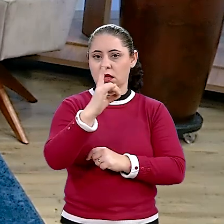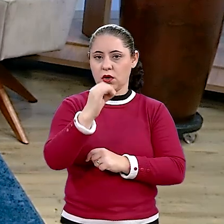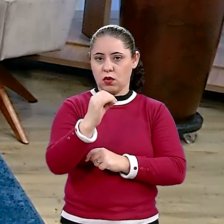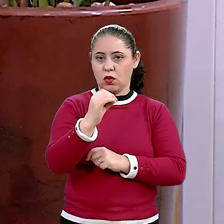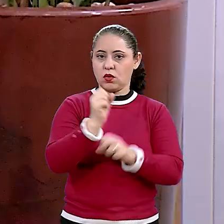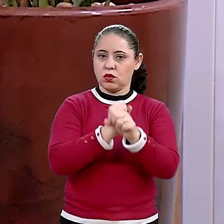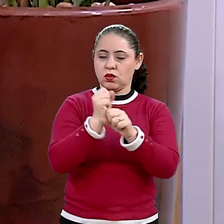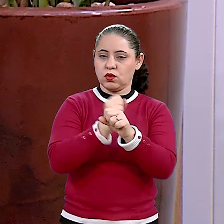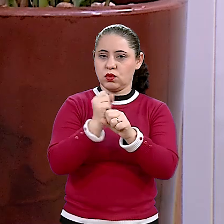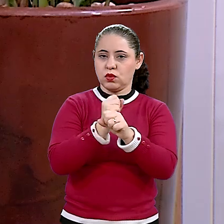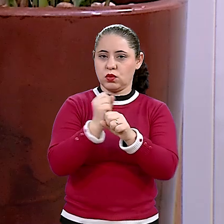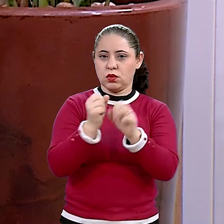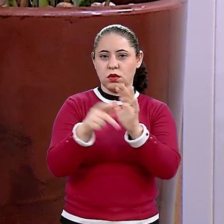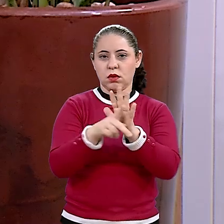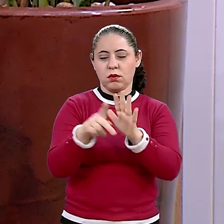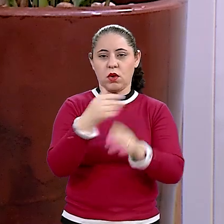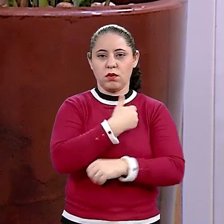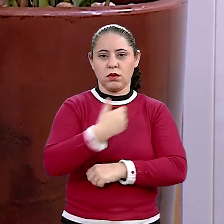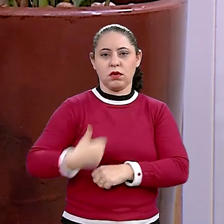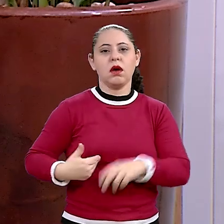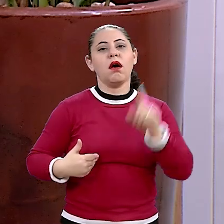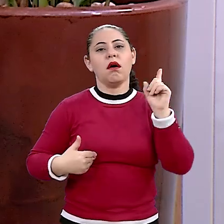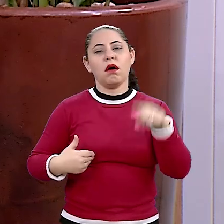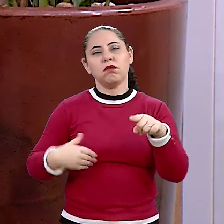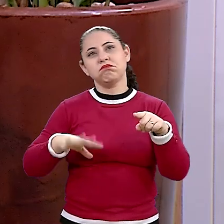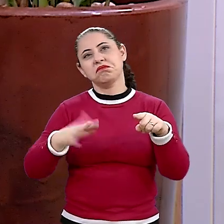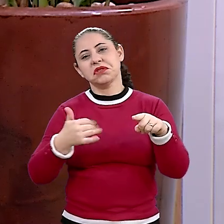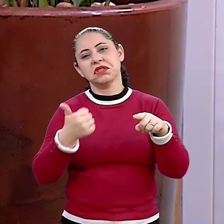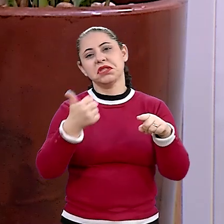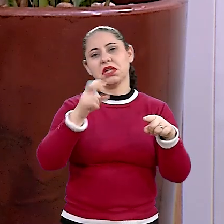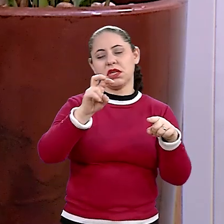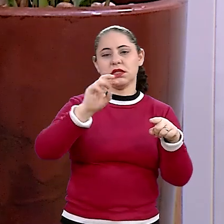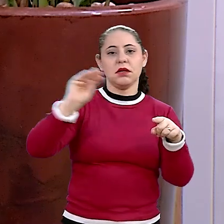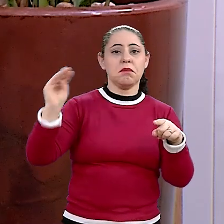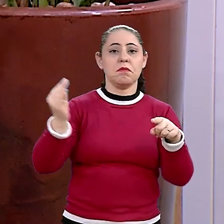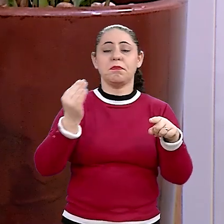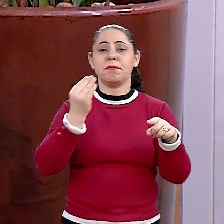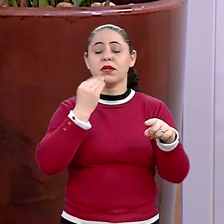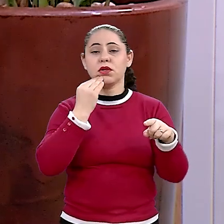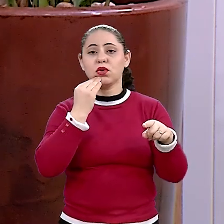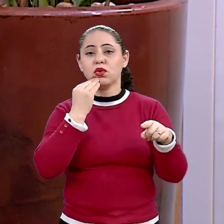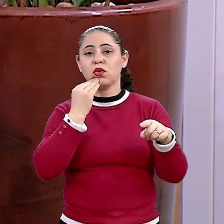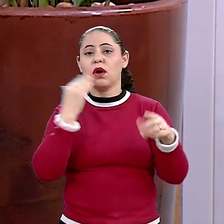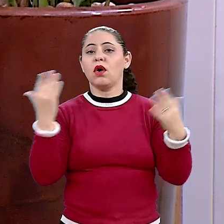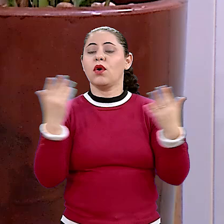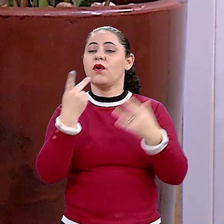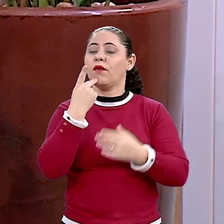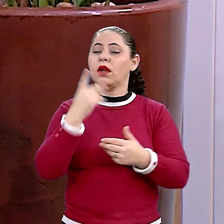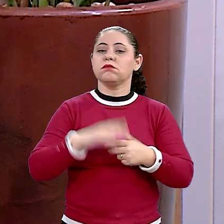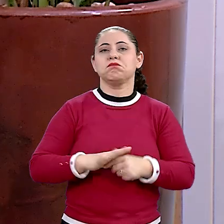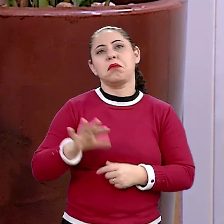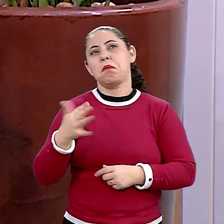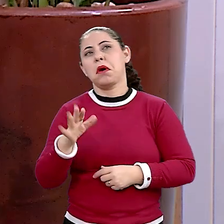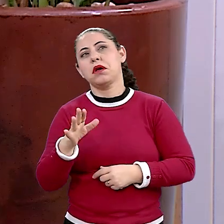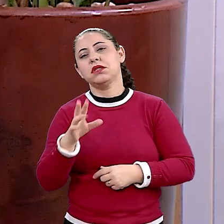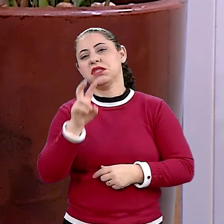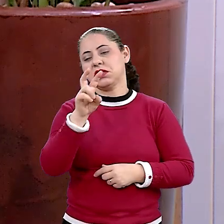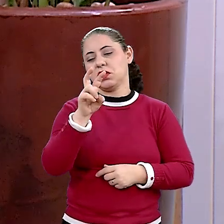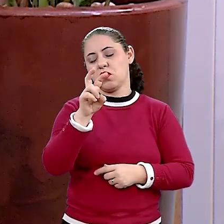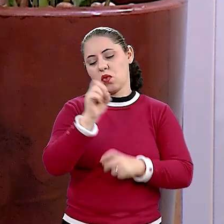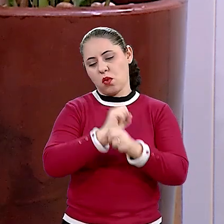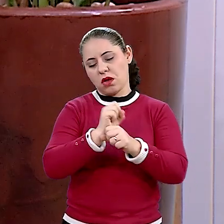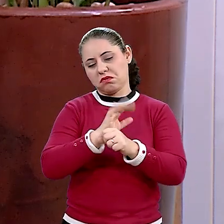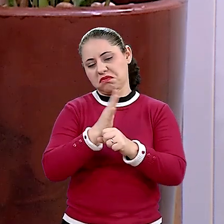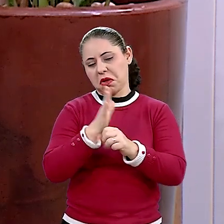orçamentária anual do governo era da ordem de 15 bilhões. Quer dizer, nós estamos falando aqui em menos de 5